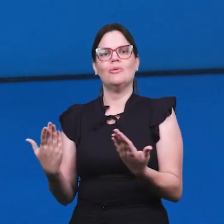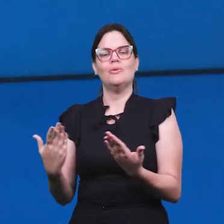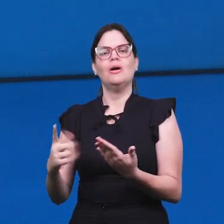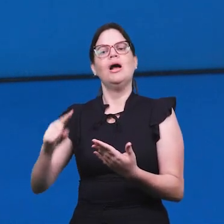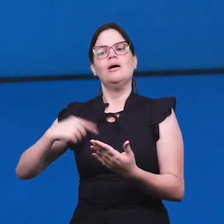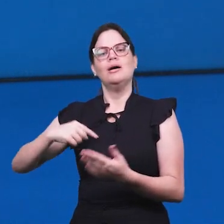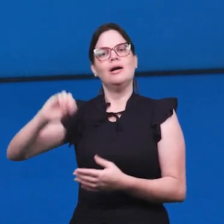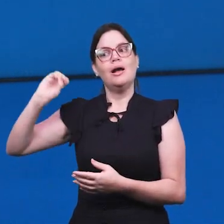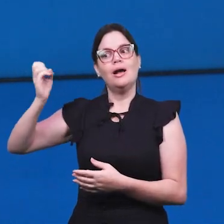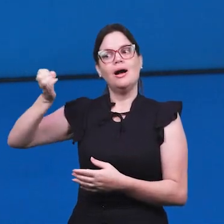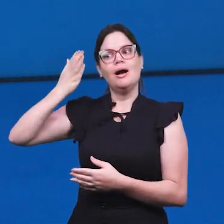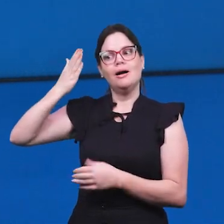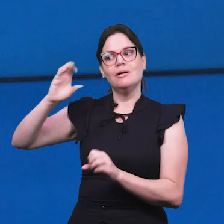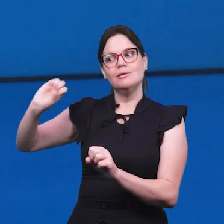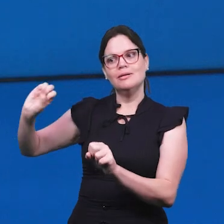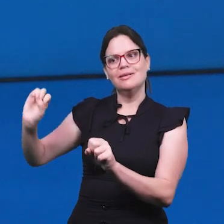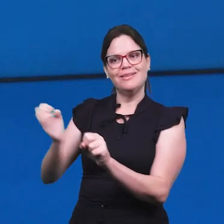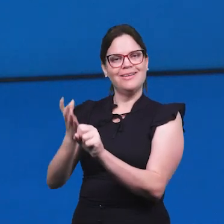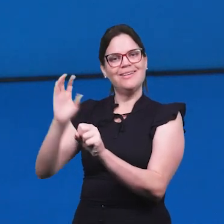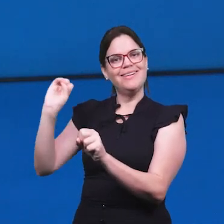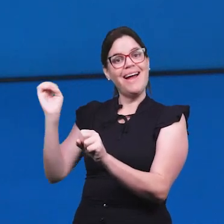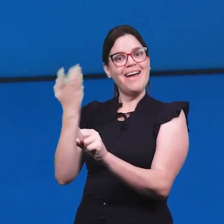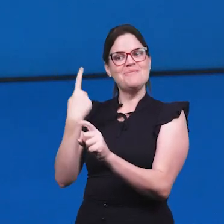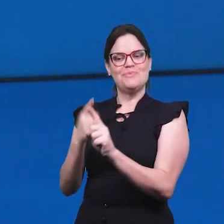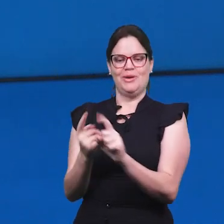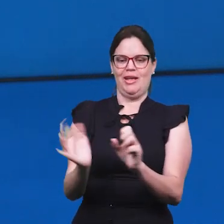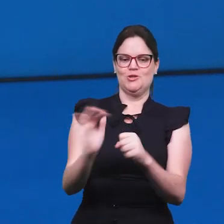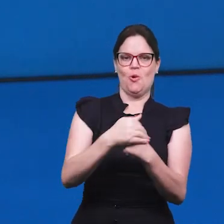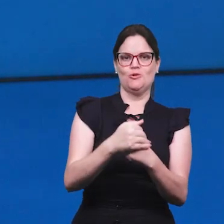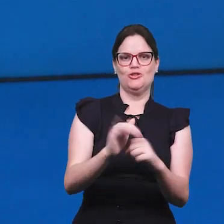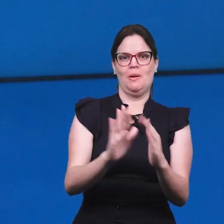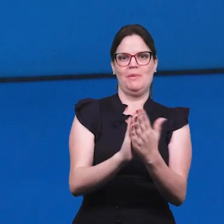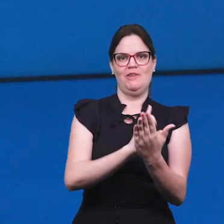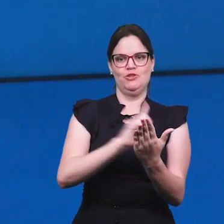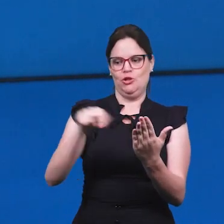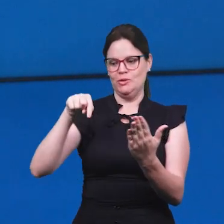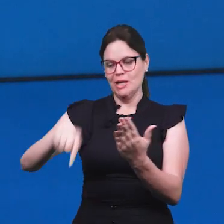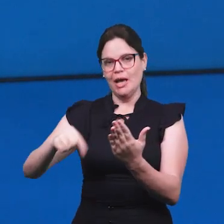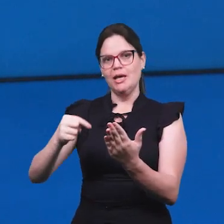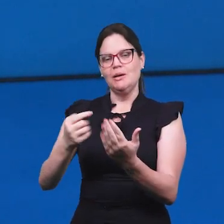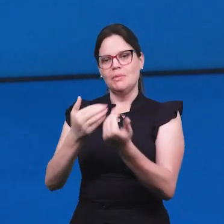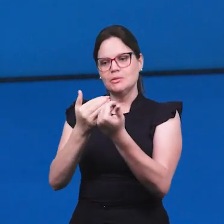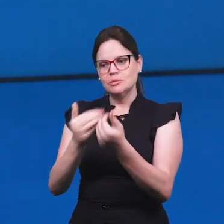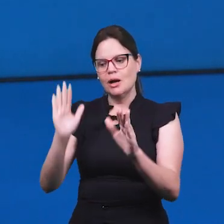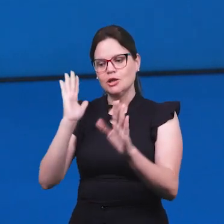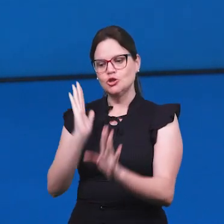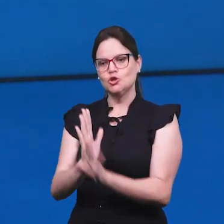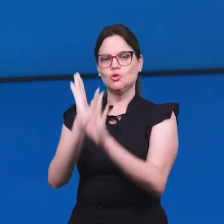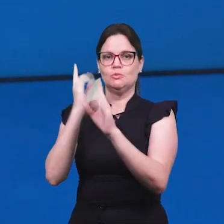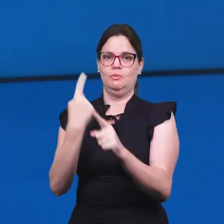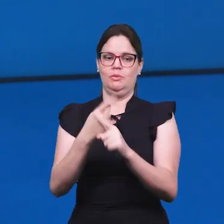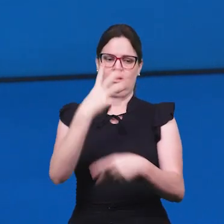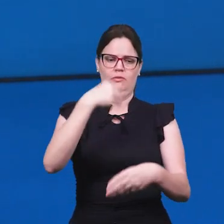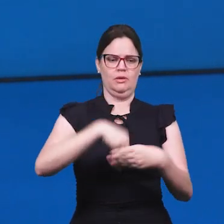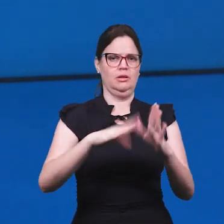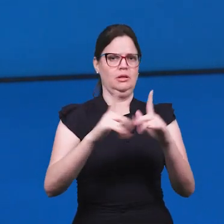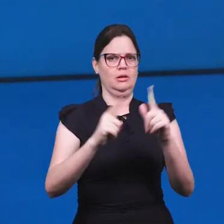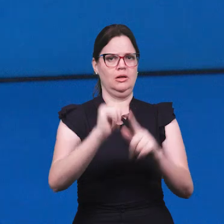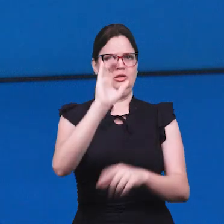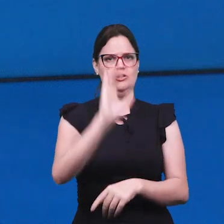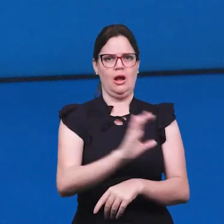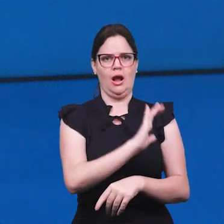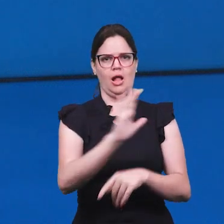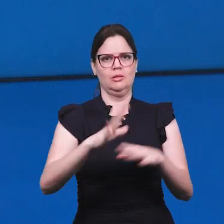descoberta, né, da palavra, porque ela ficou naqueles dias escondida dentro dos mosteiros, dos conventos, de